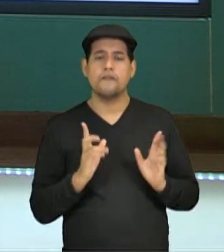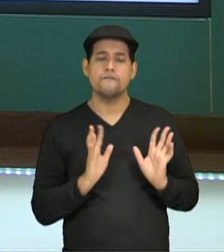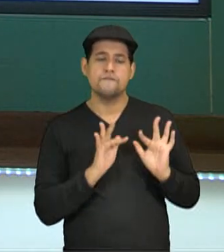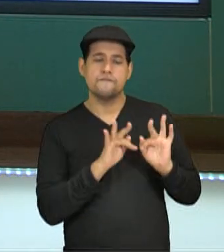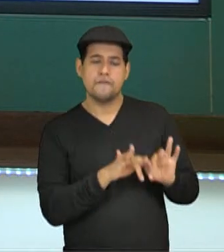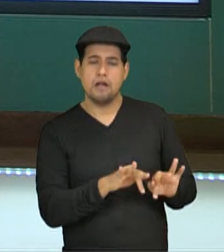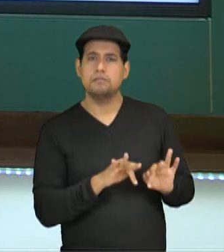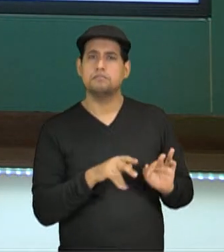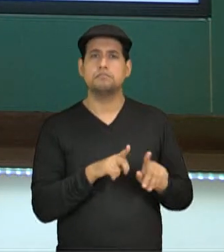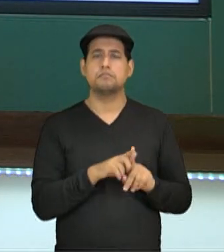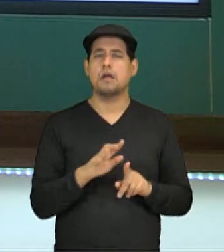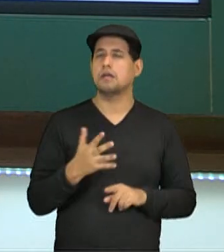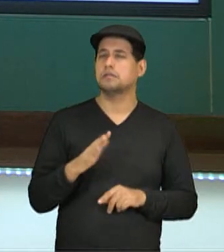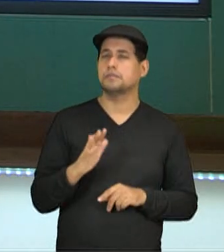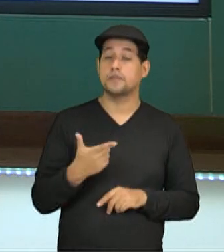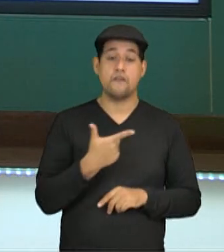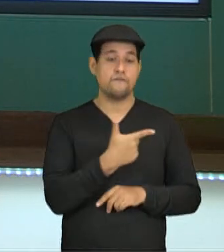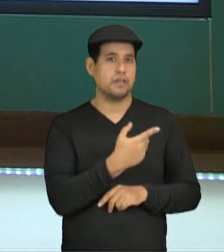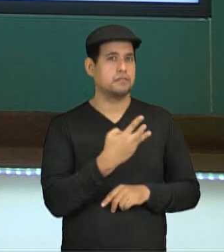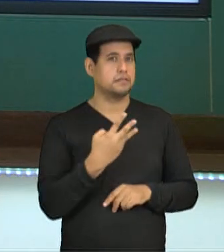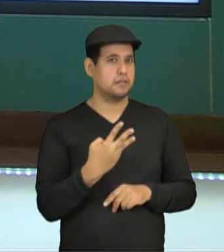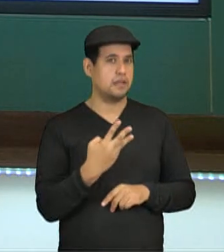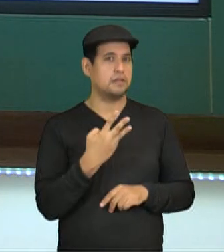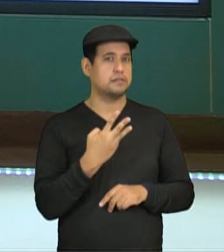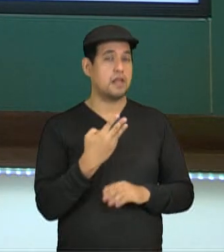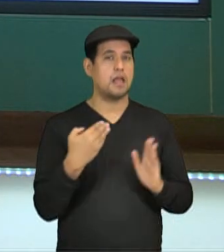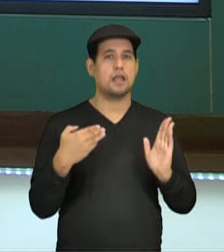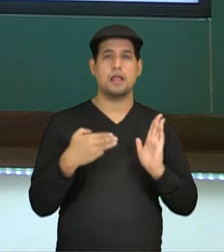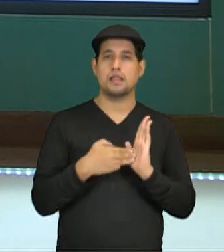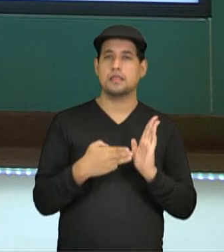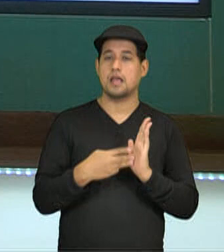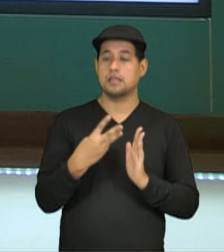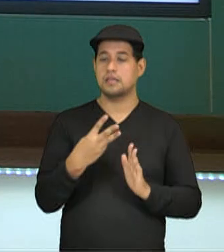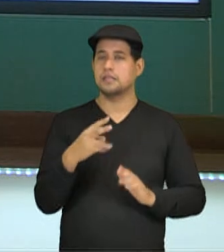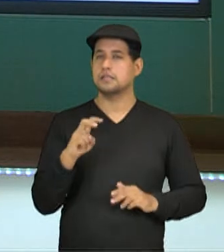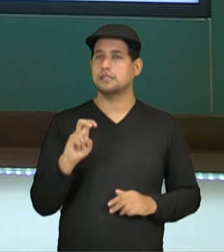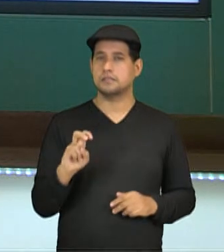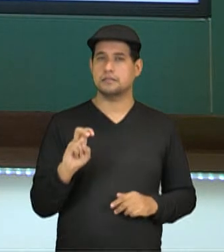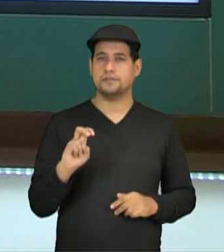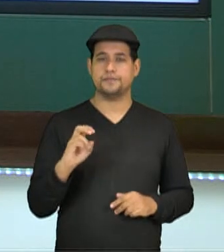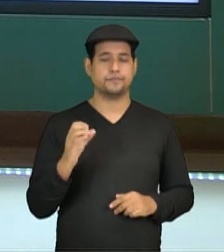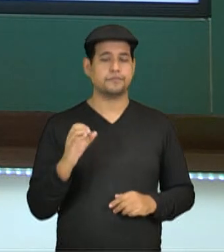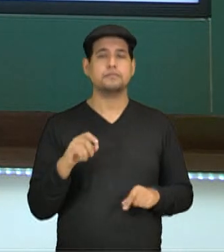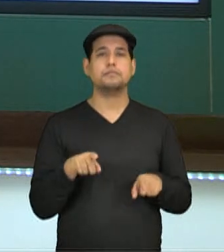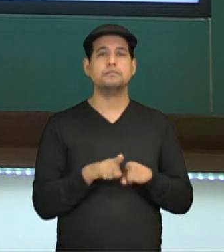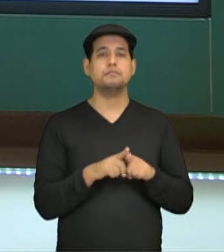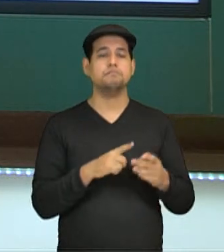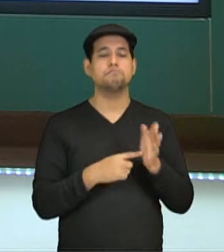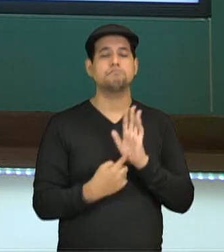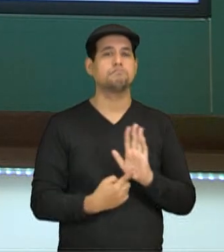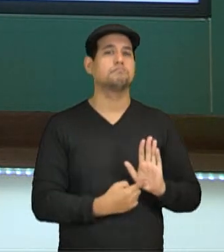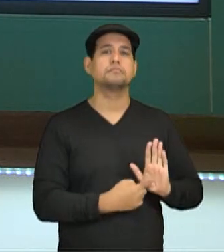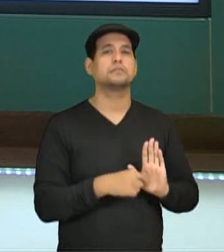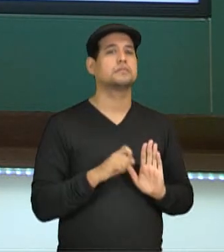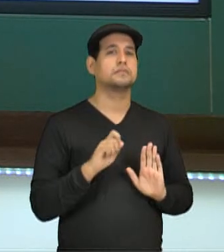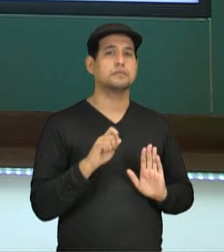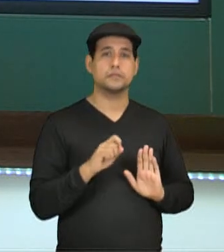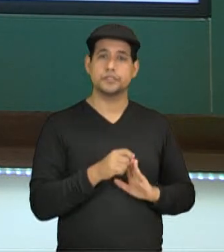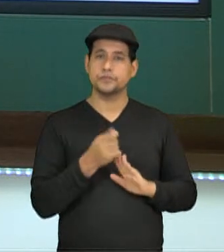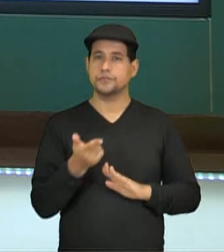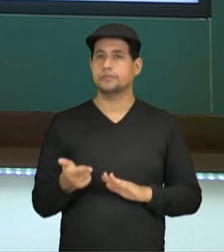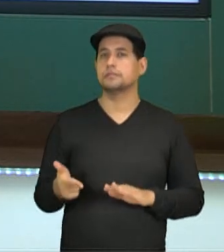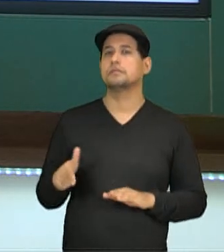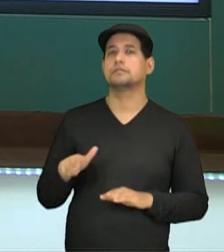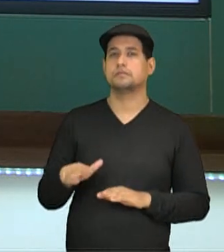aqui assim, ó, mais ou menos de 23 graus até uns 35, essa faixa de temperatura se